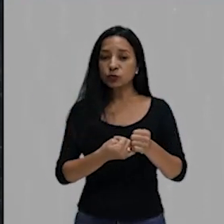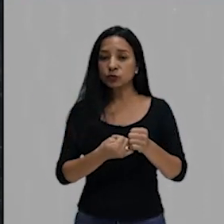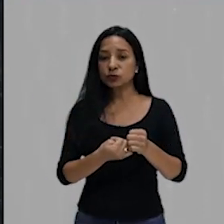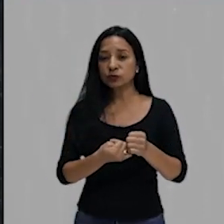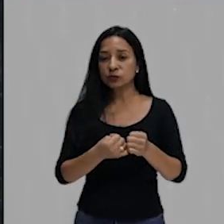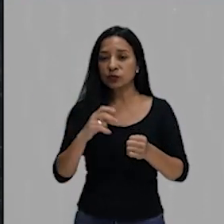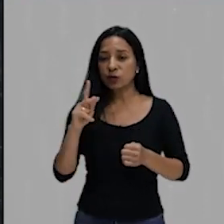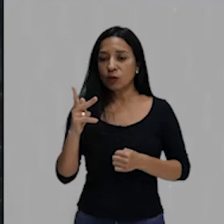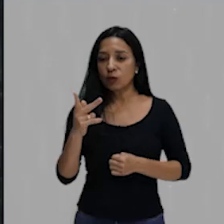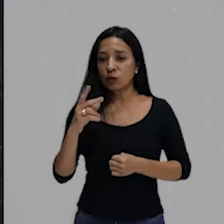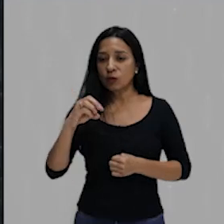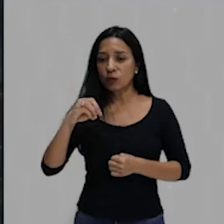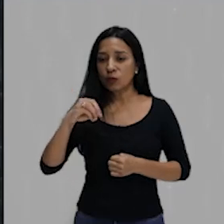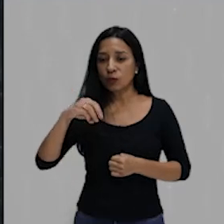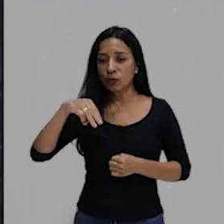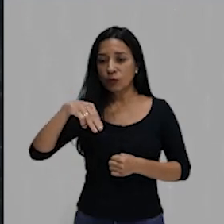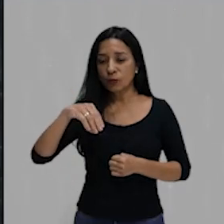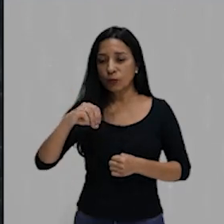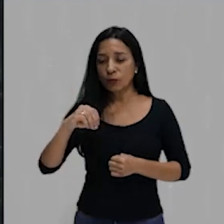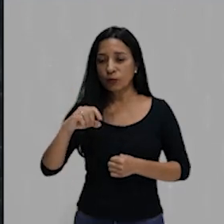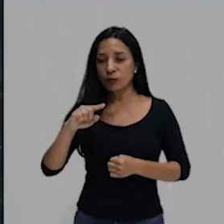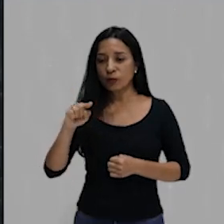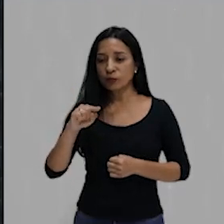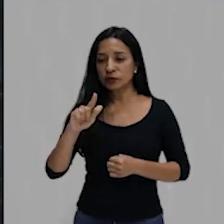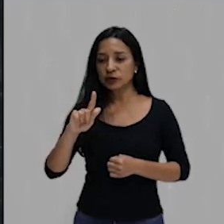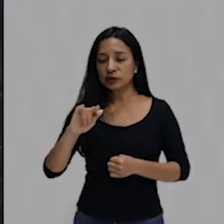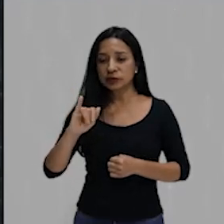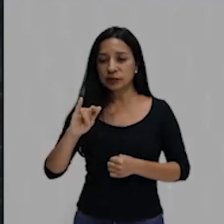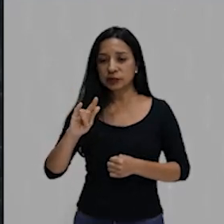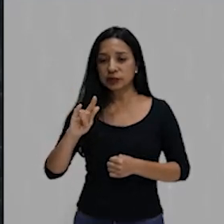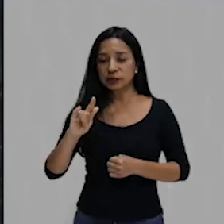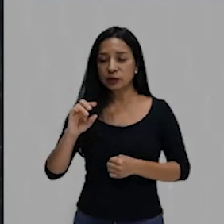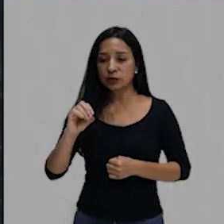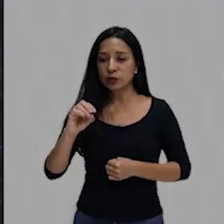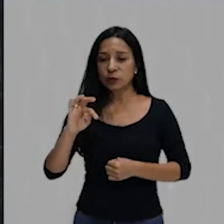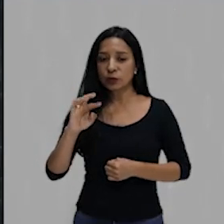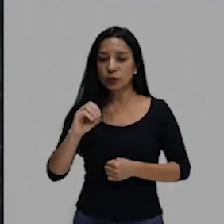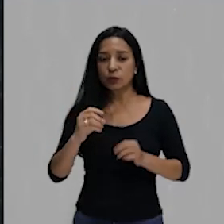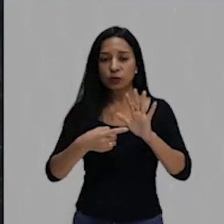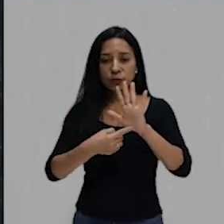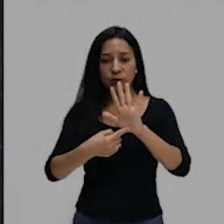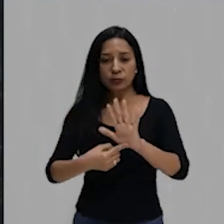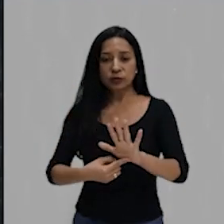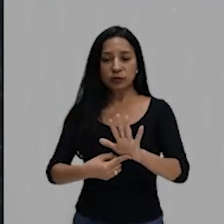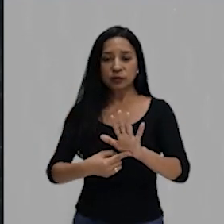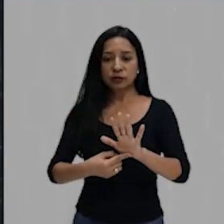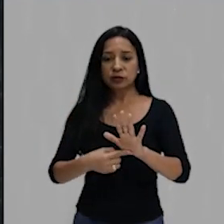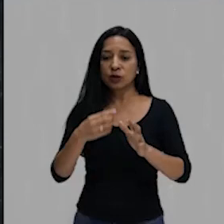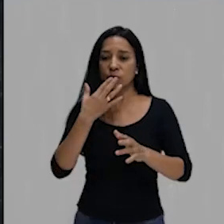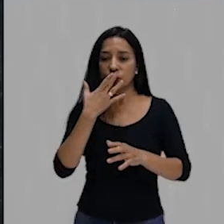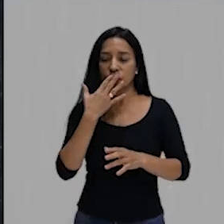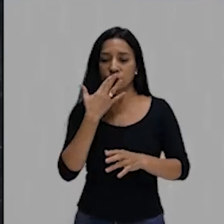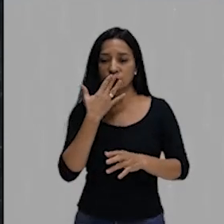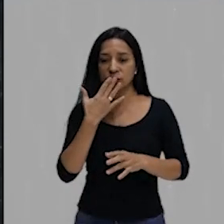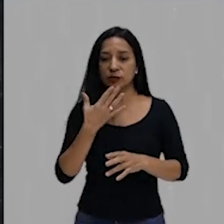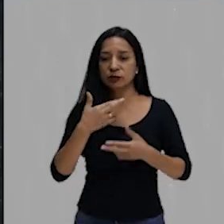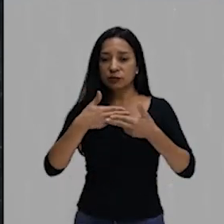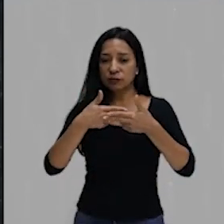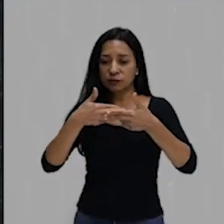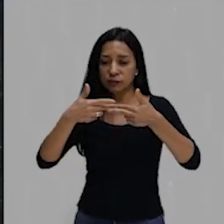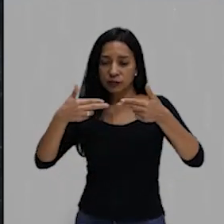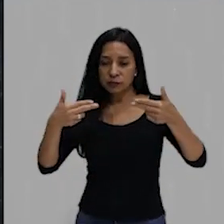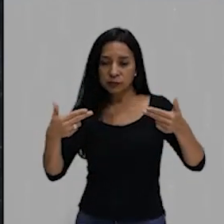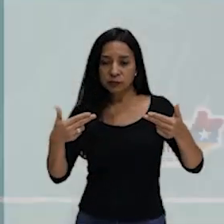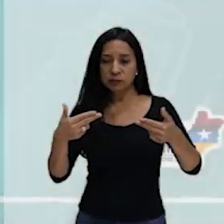homozigoto dominante e heterozigoto vai apresentar a coloração variegada.